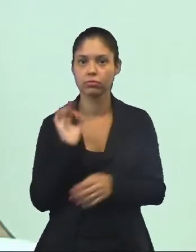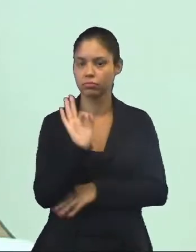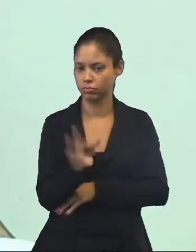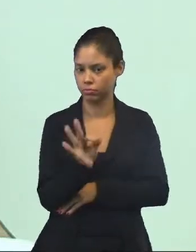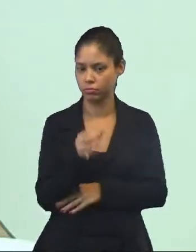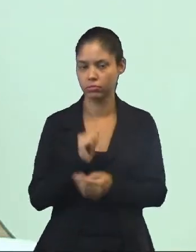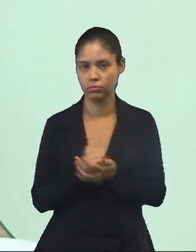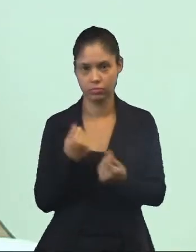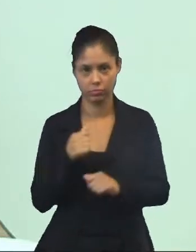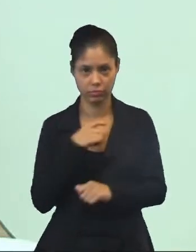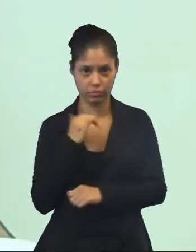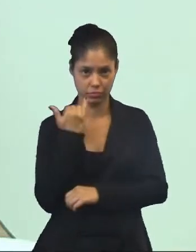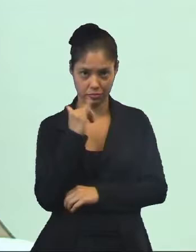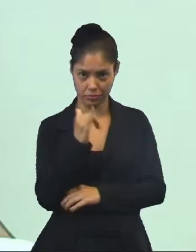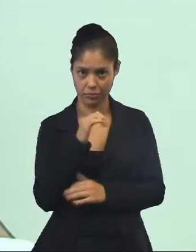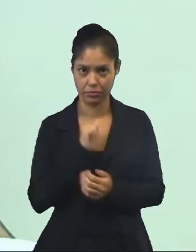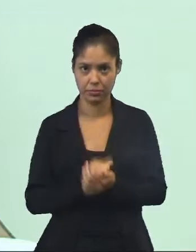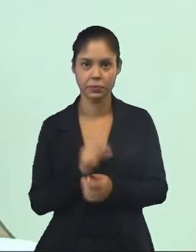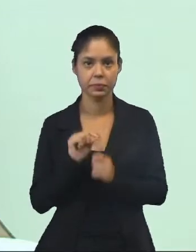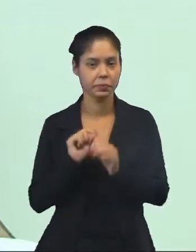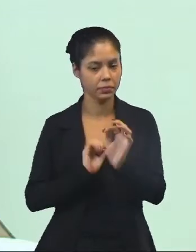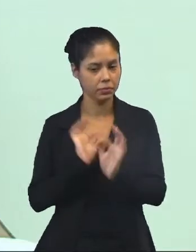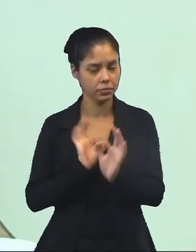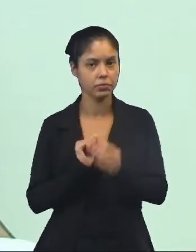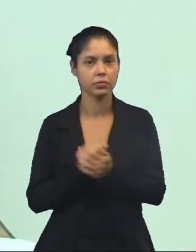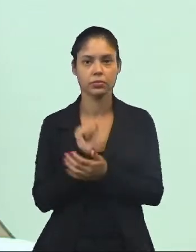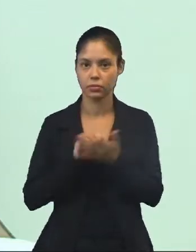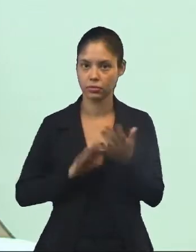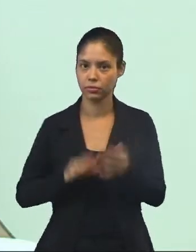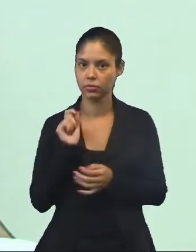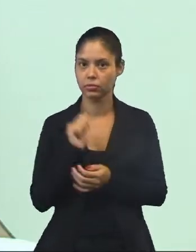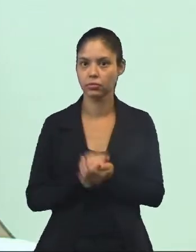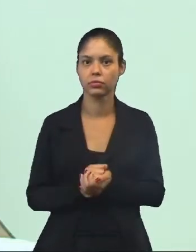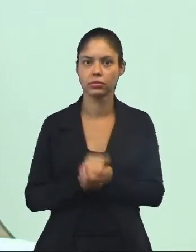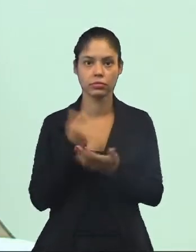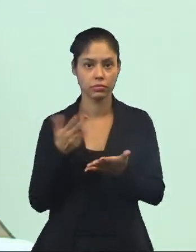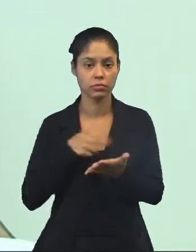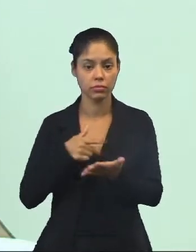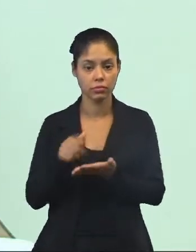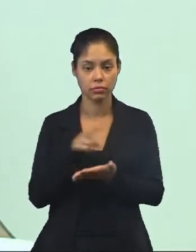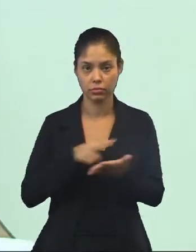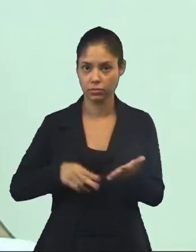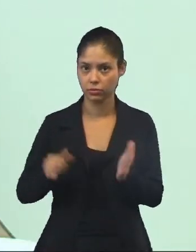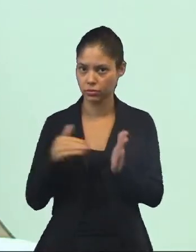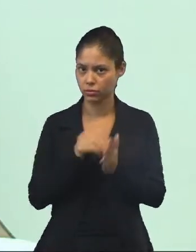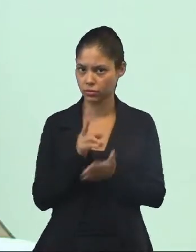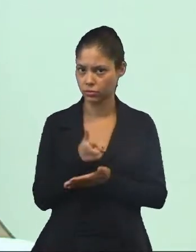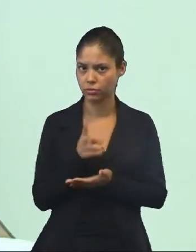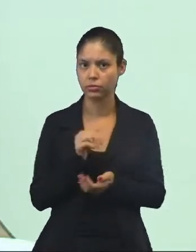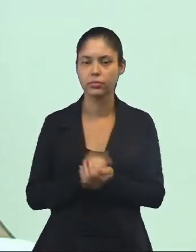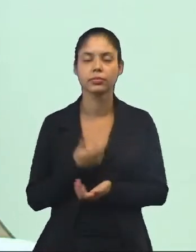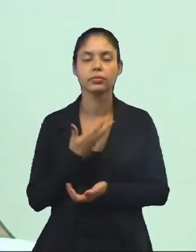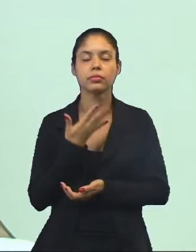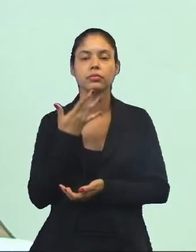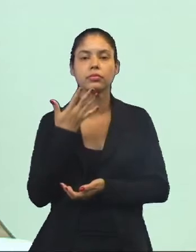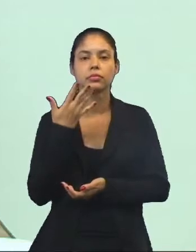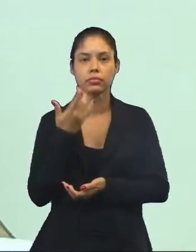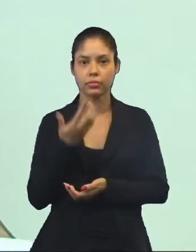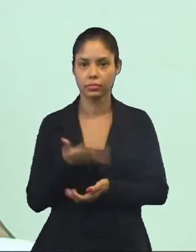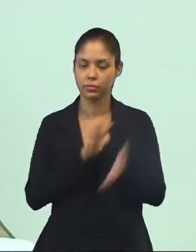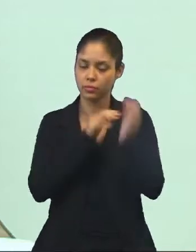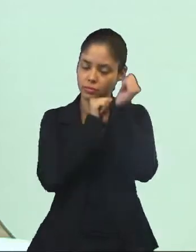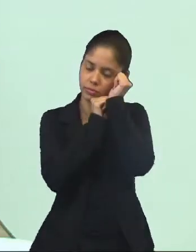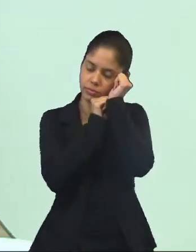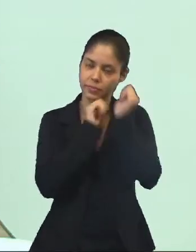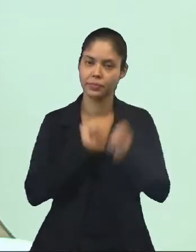corretas. Precisamos de energia para fazer as atividades, seja ler, andar e até mesmo respirar ou